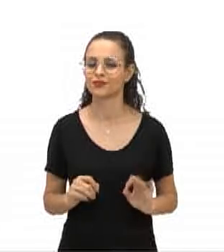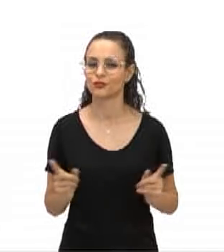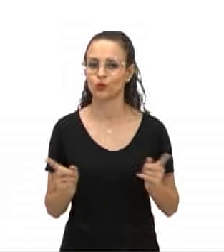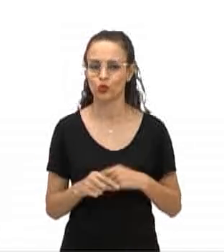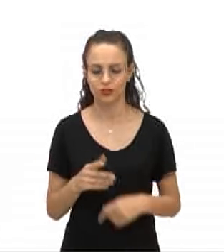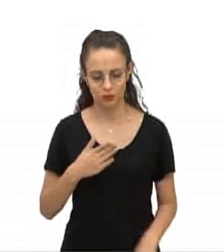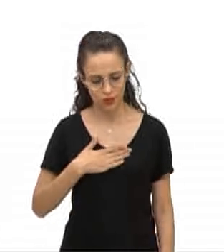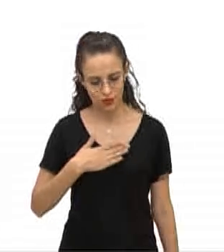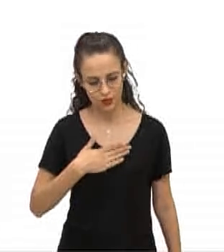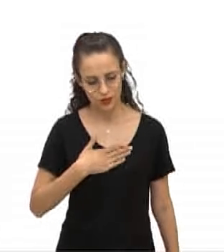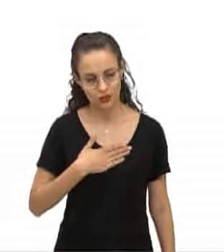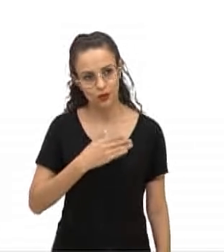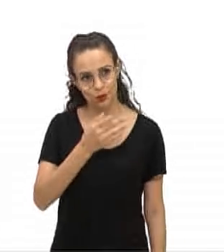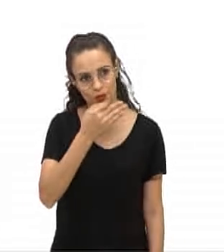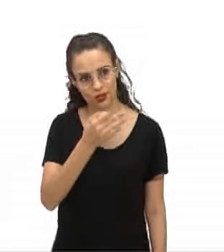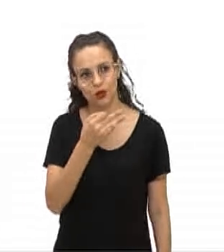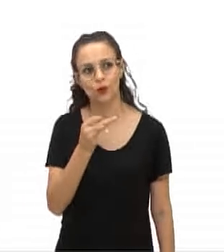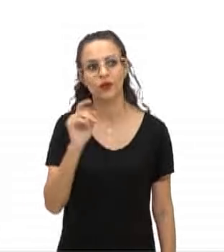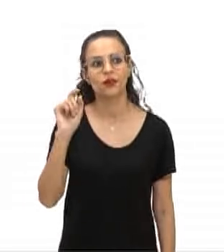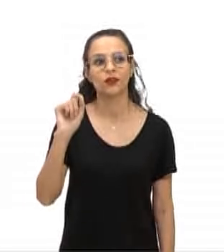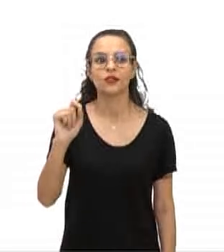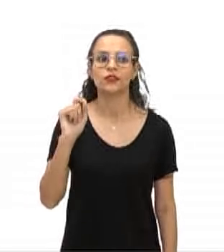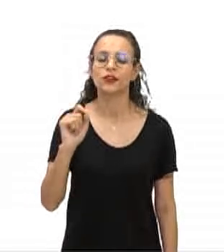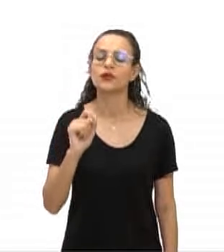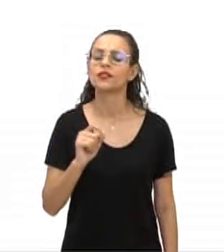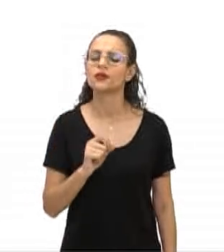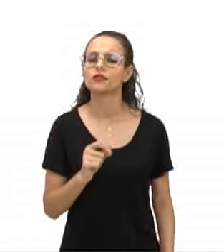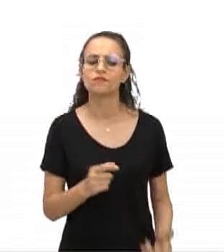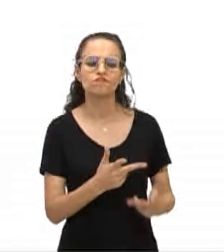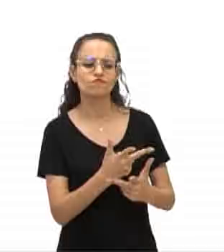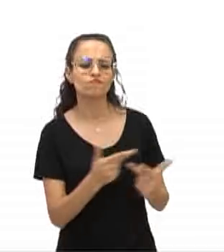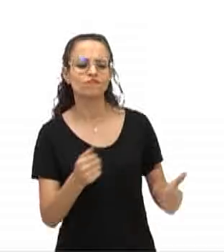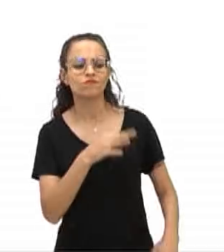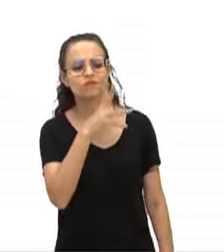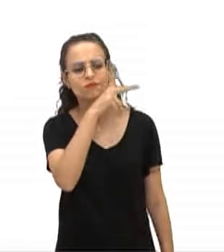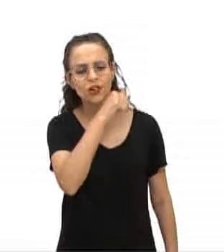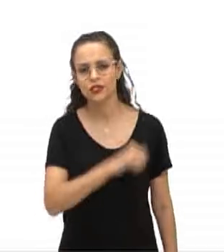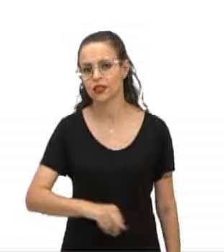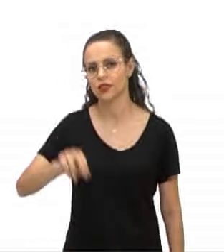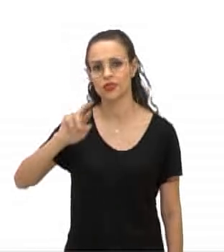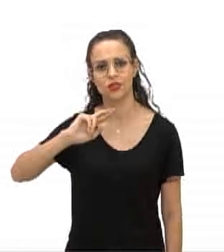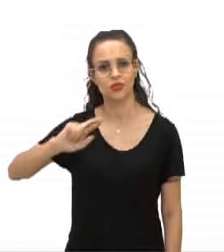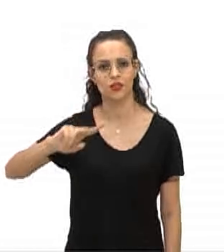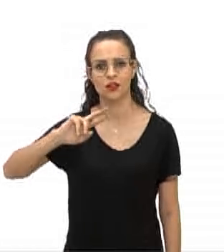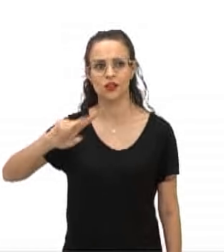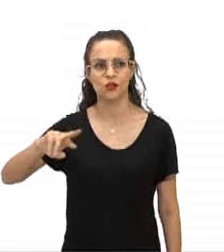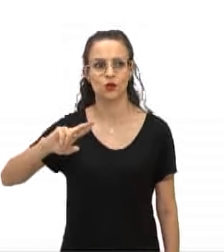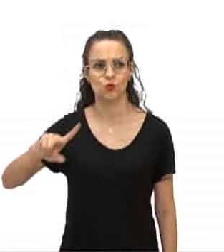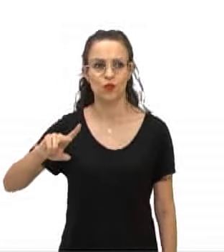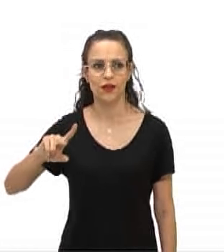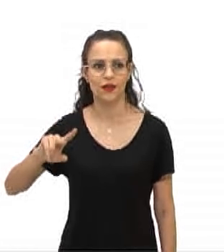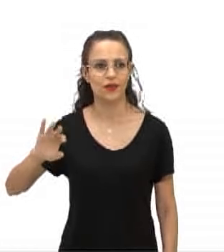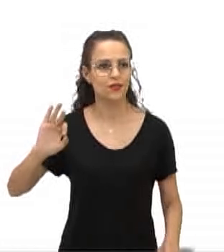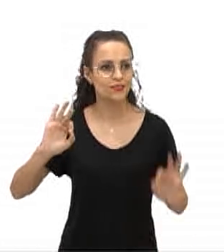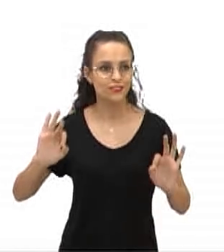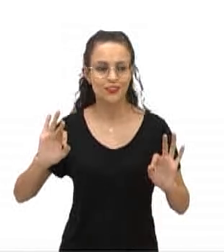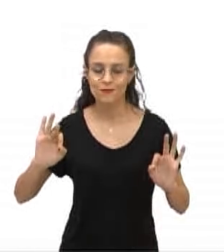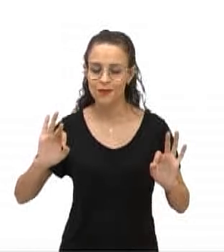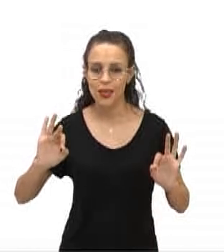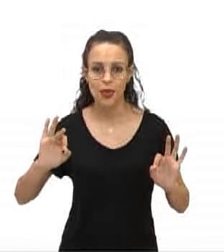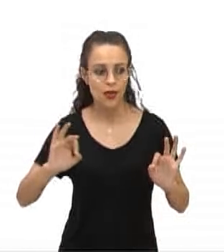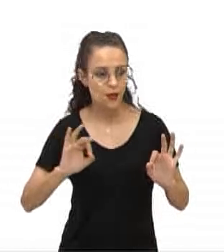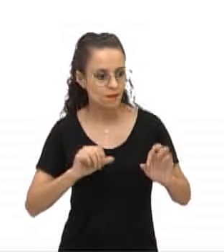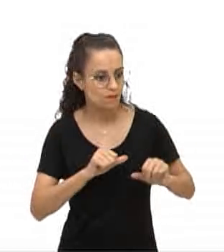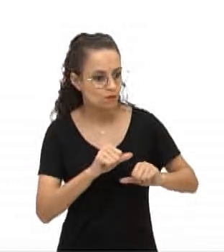contrariamente à opinião da qual parti, de que as espécies não são, como confessar um assassinato, imutáveis.